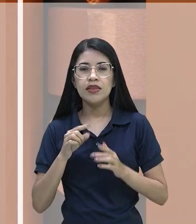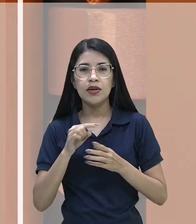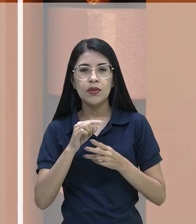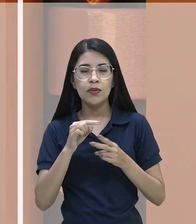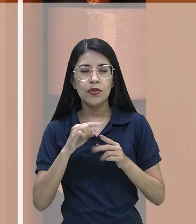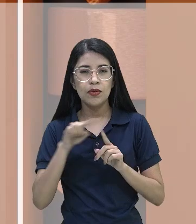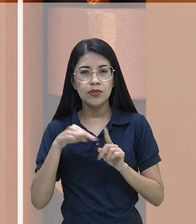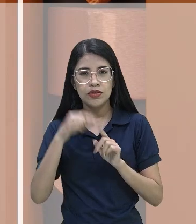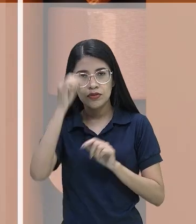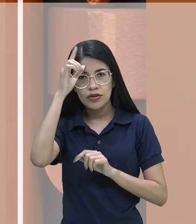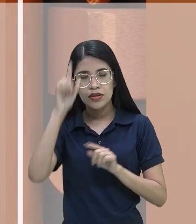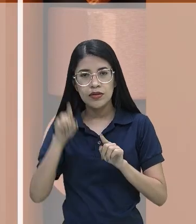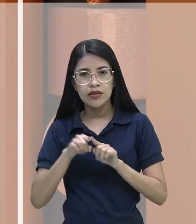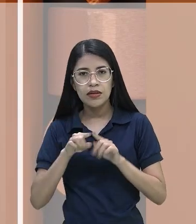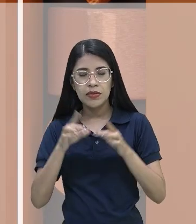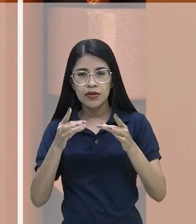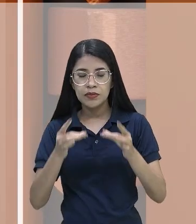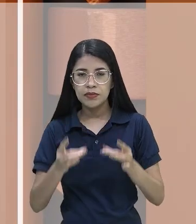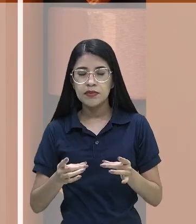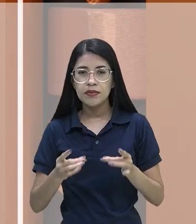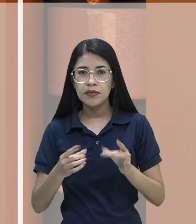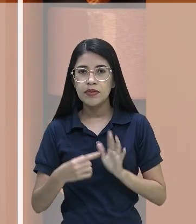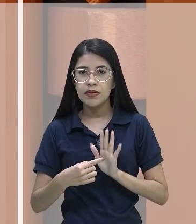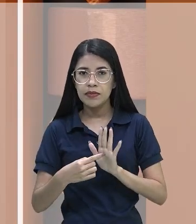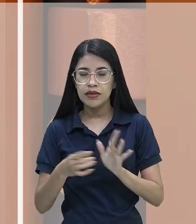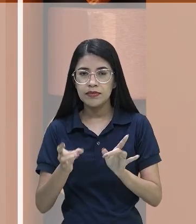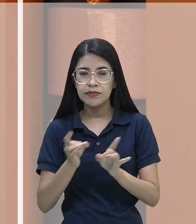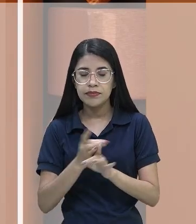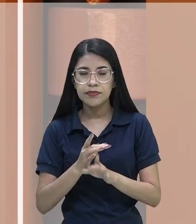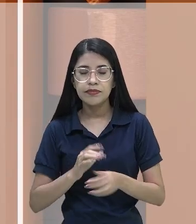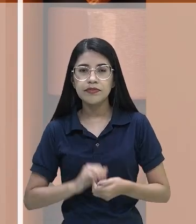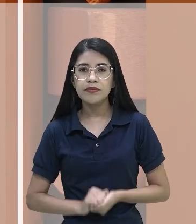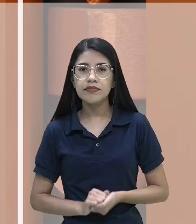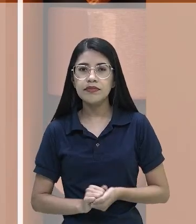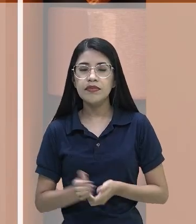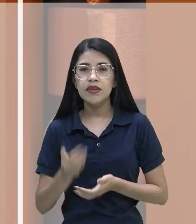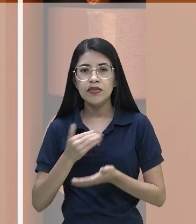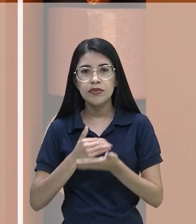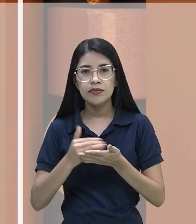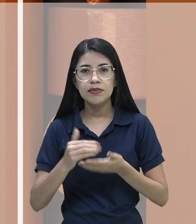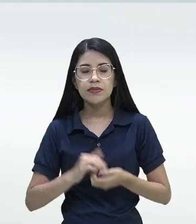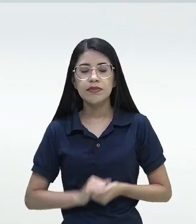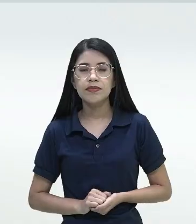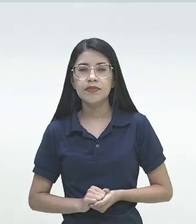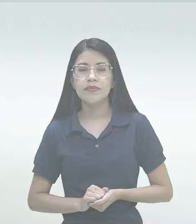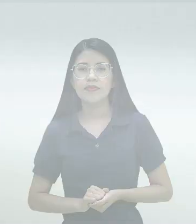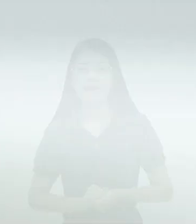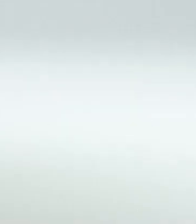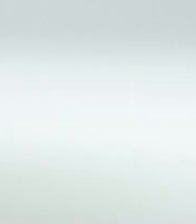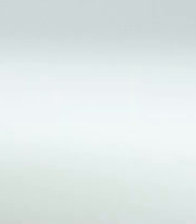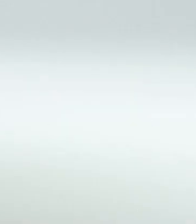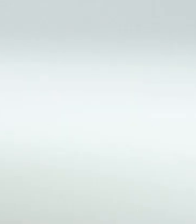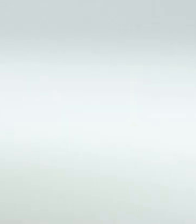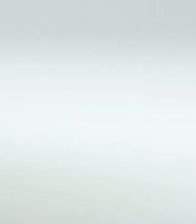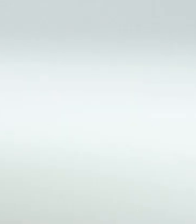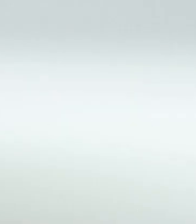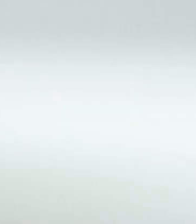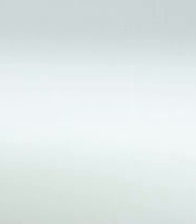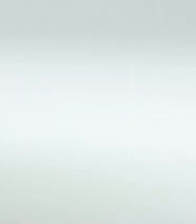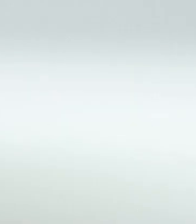de conhecimento da nossa aula, bem como o seu detalhamento, a gente vai de conteúdo.